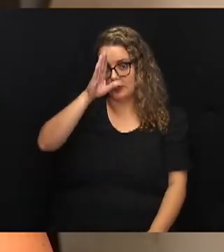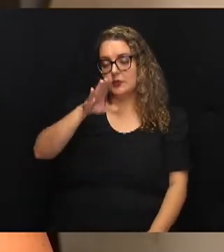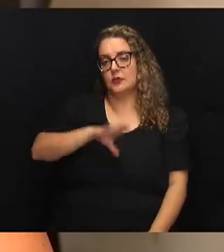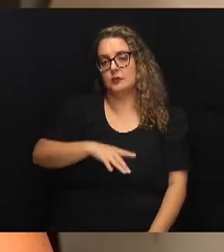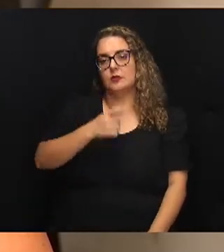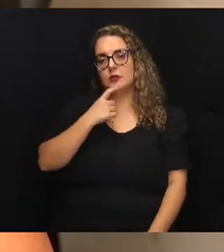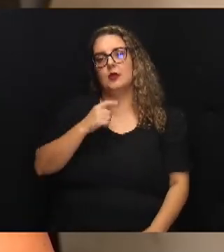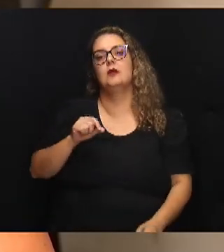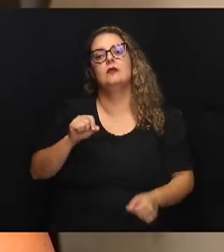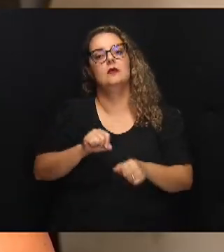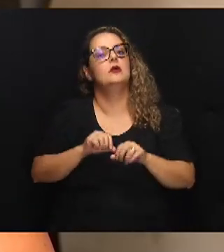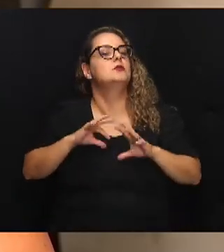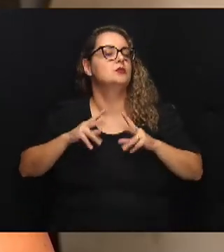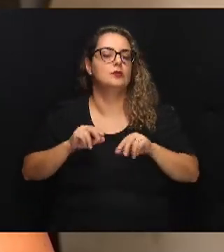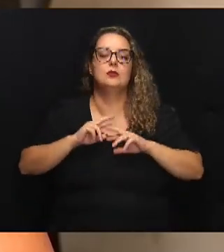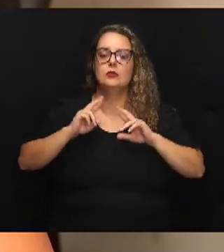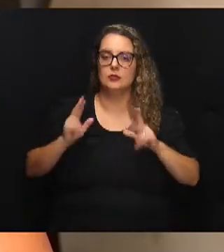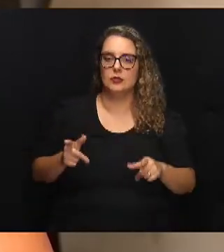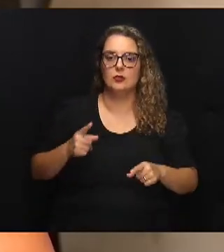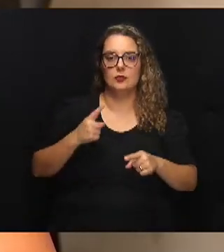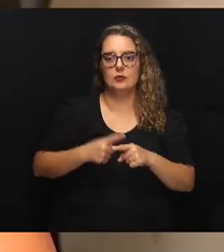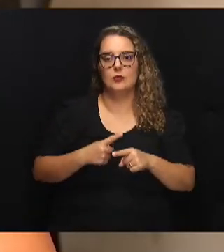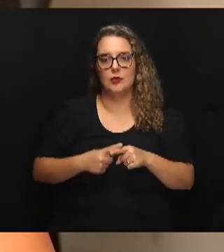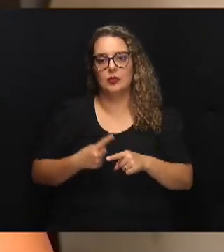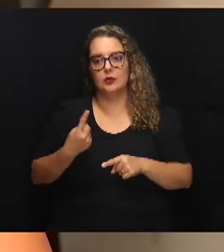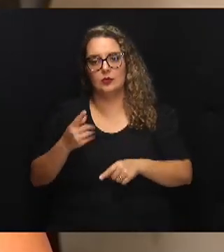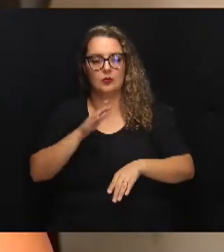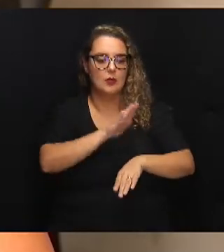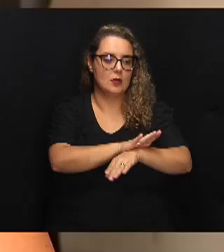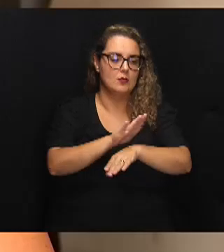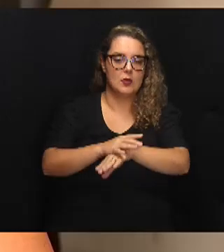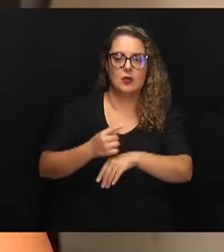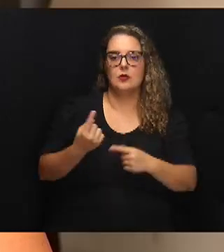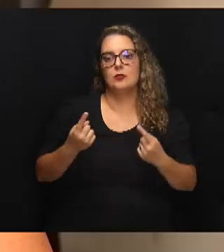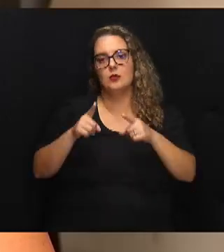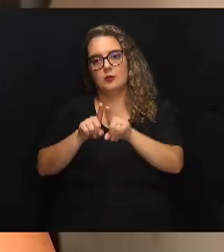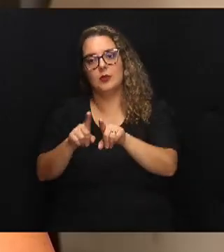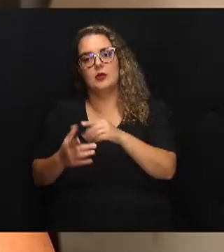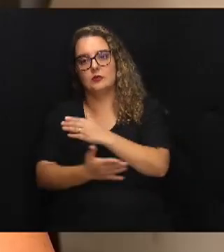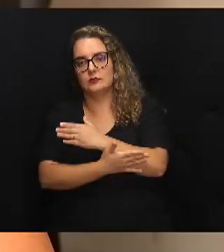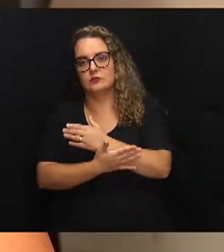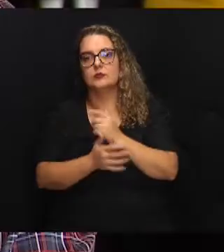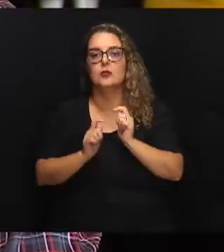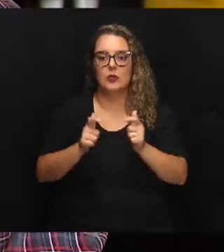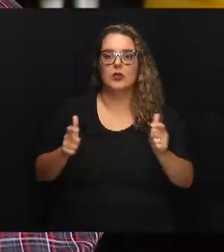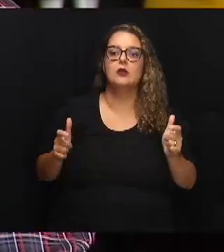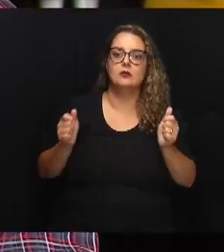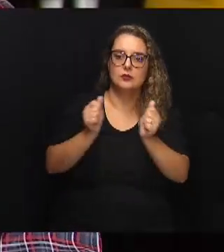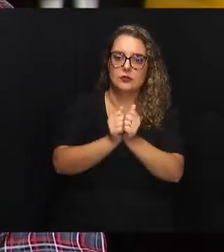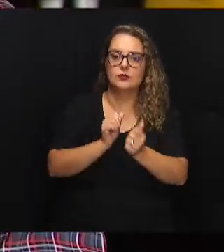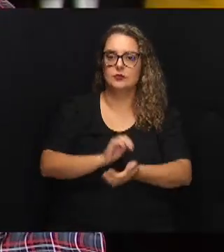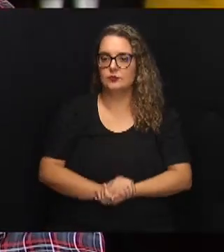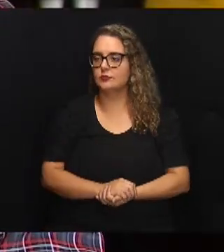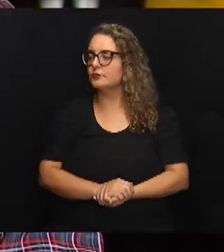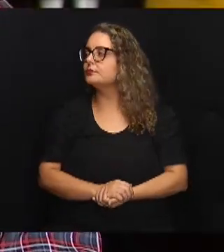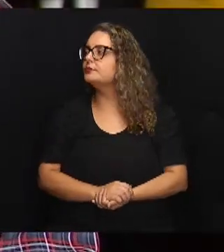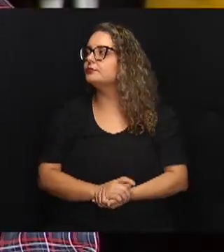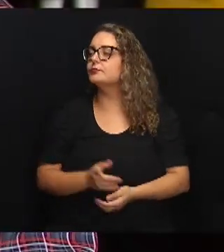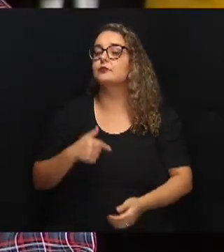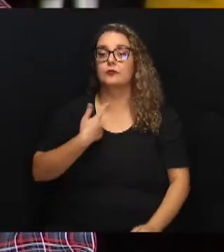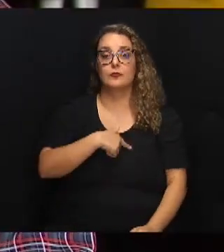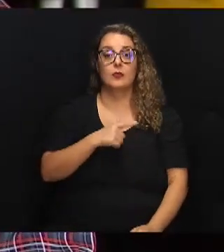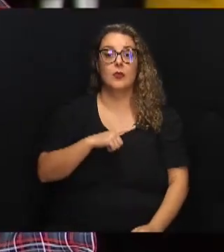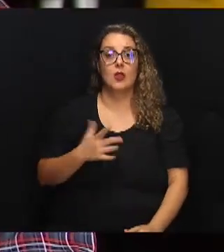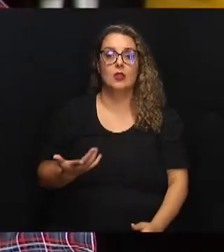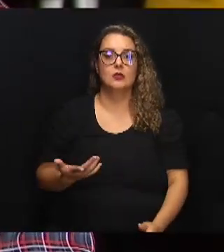faz toda a diferença, porque um auxilia o outro, um é parceiro do outro e crescemos juntos. Nós tínhamos uma